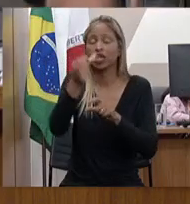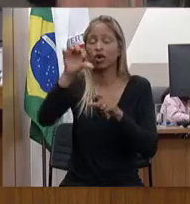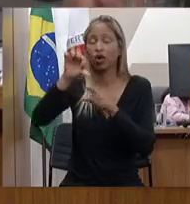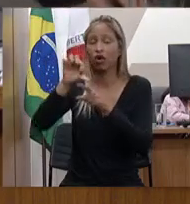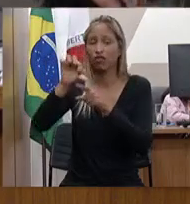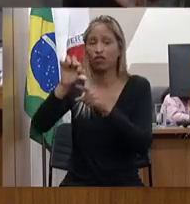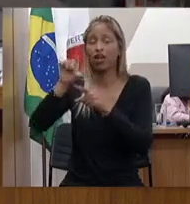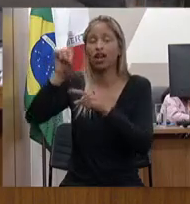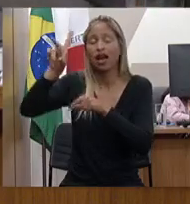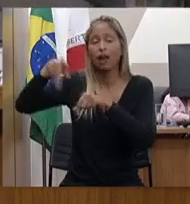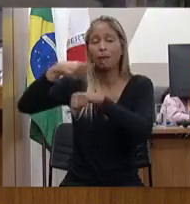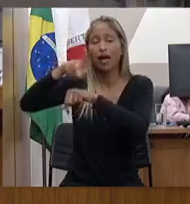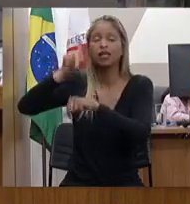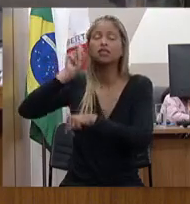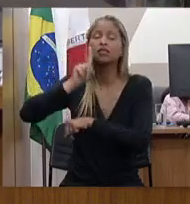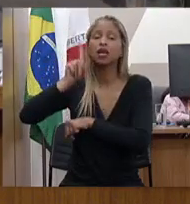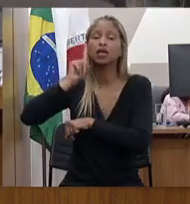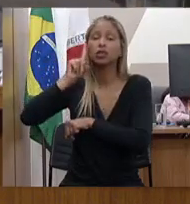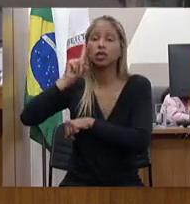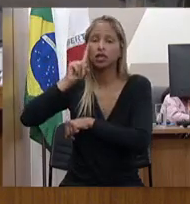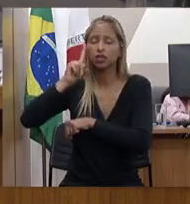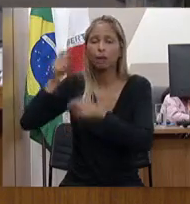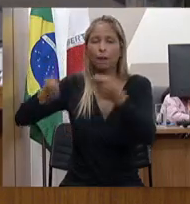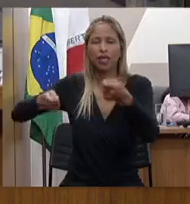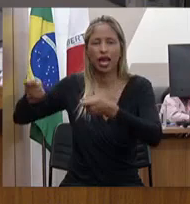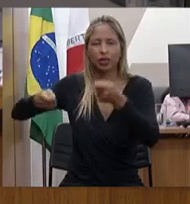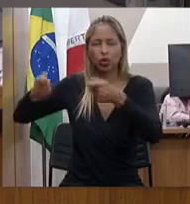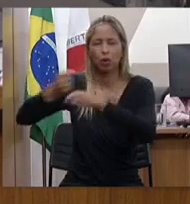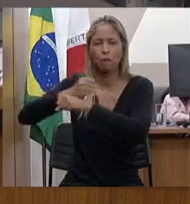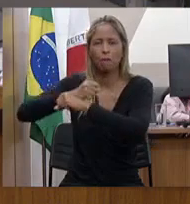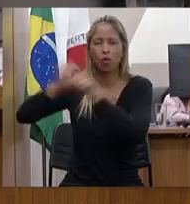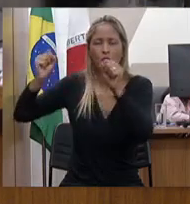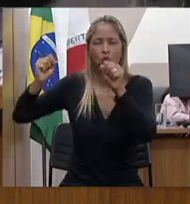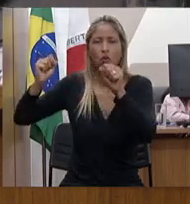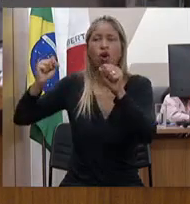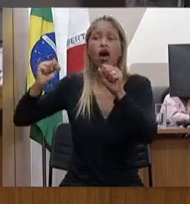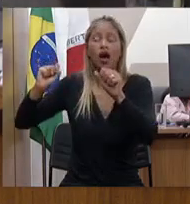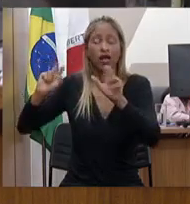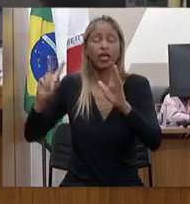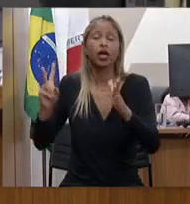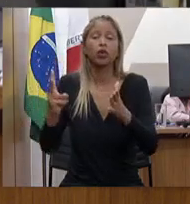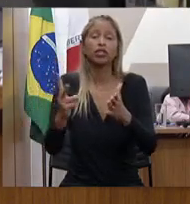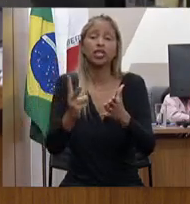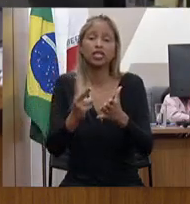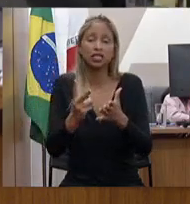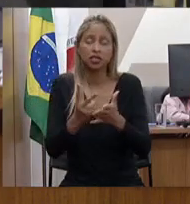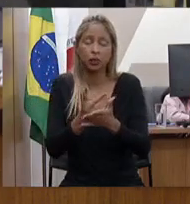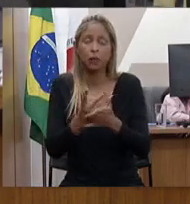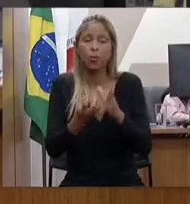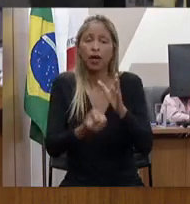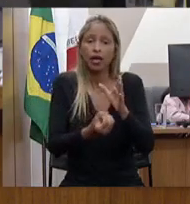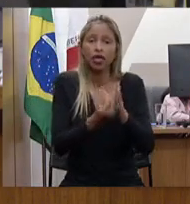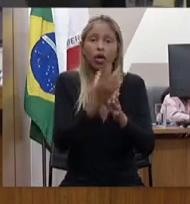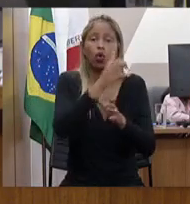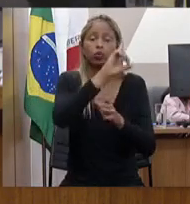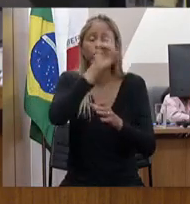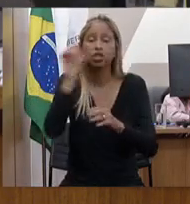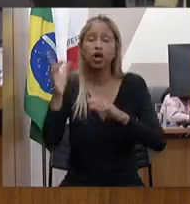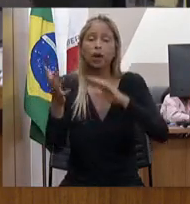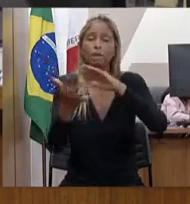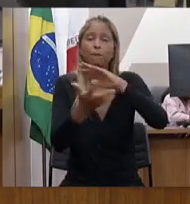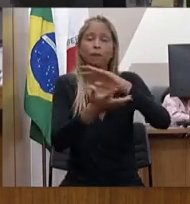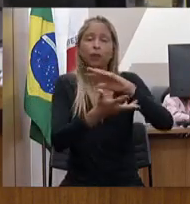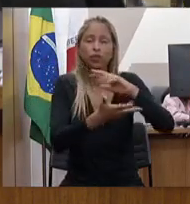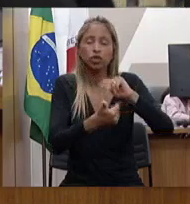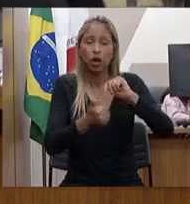nos Estados Unidos e eles conseguiram mobilizar os trabalhadores o suficiente para criar uma data Mundial uma